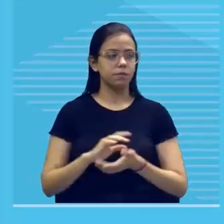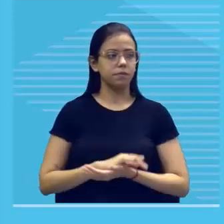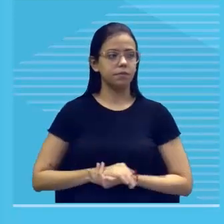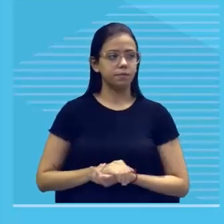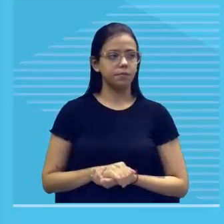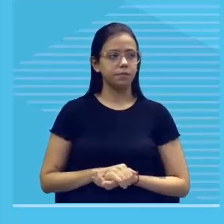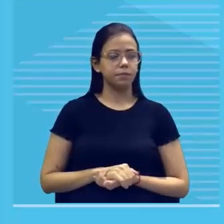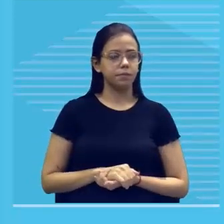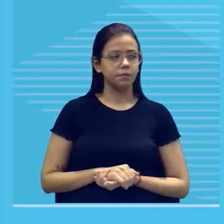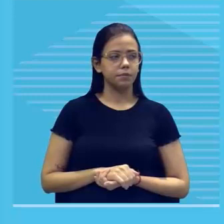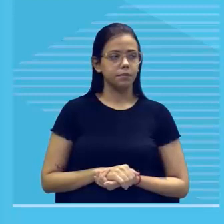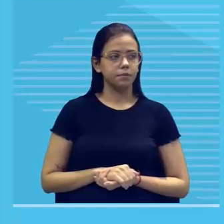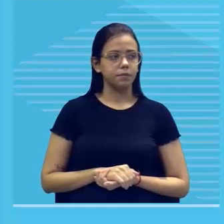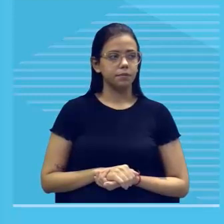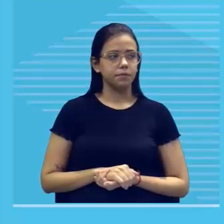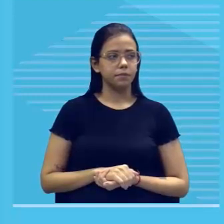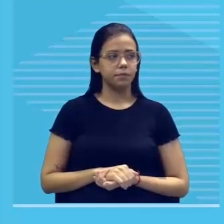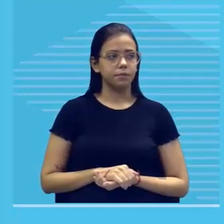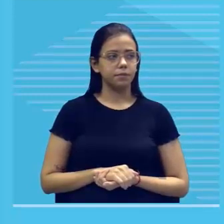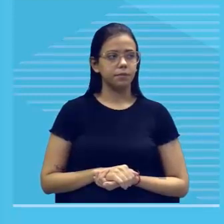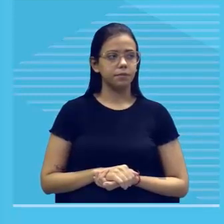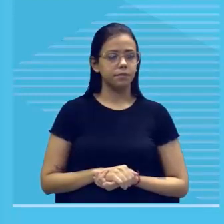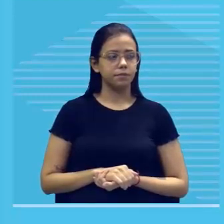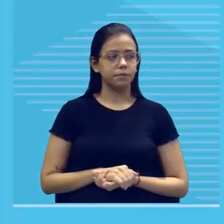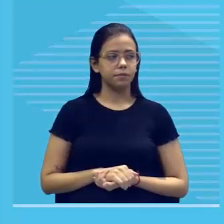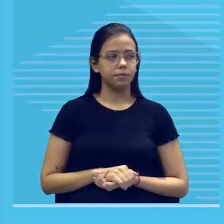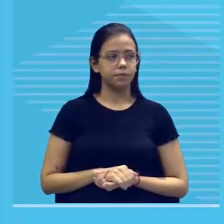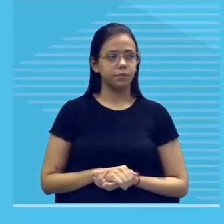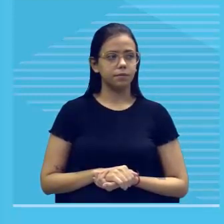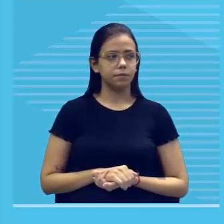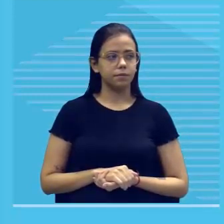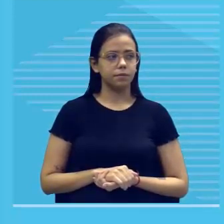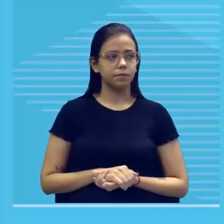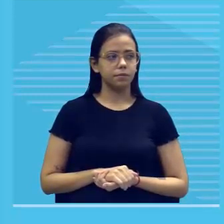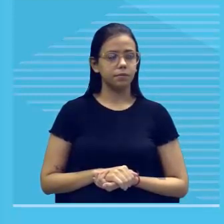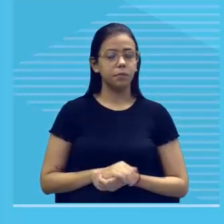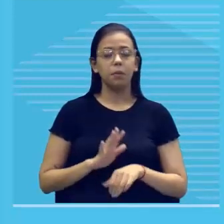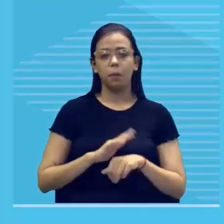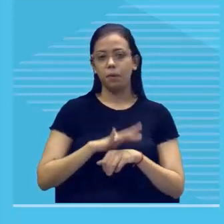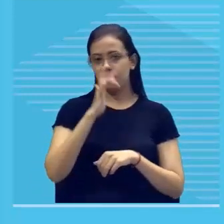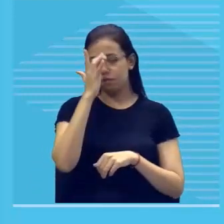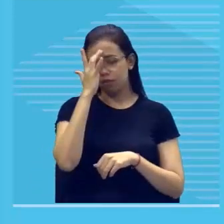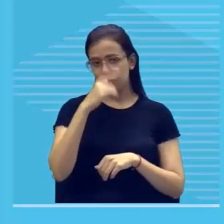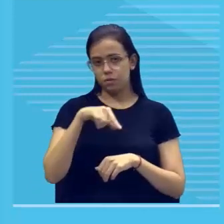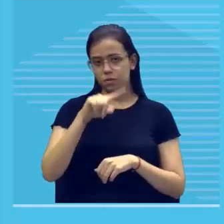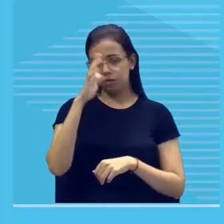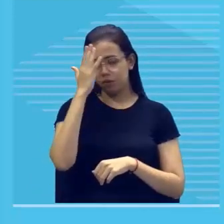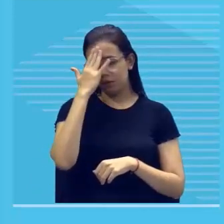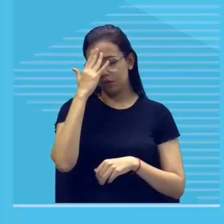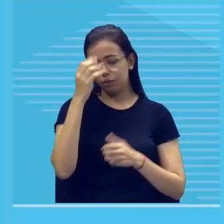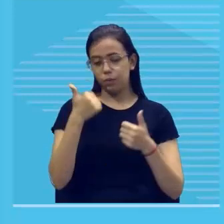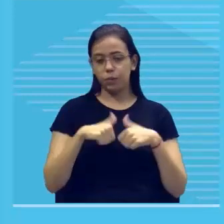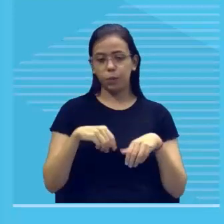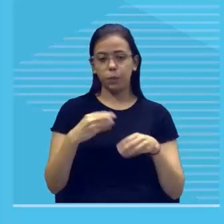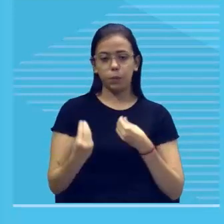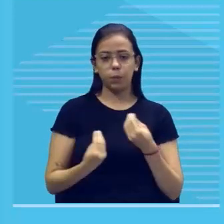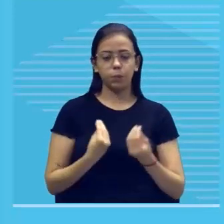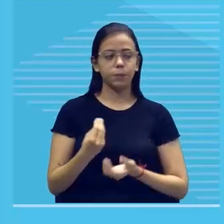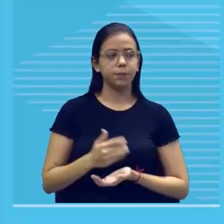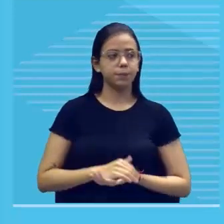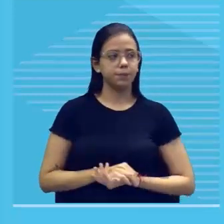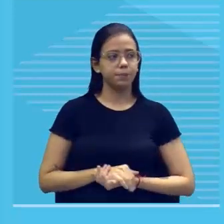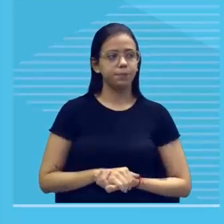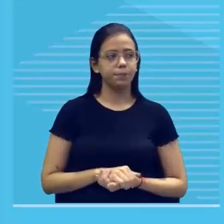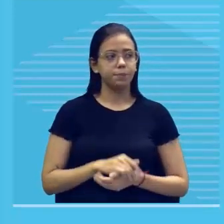vou repetir a cara simplificação que a gente faz tá bom para ficar fácil de você entender então ficou assim ó